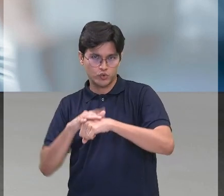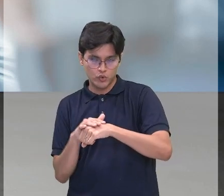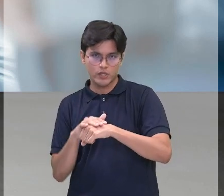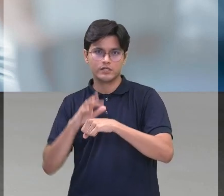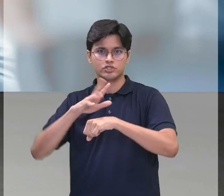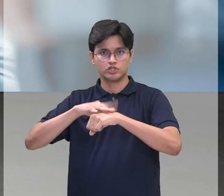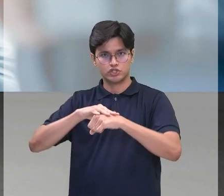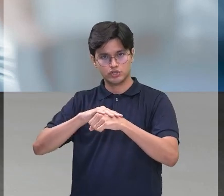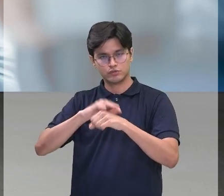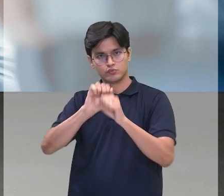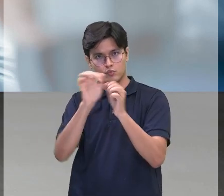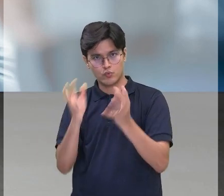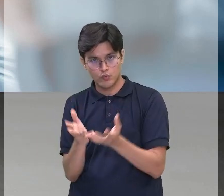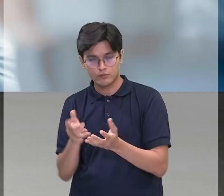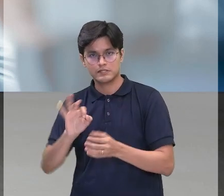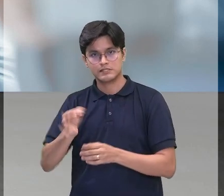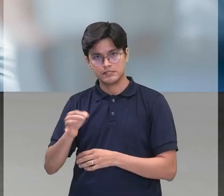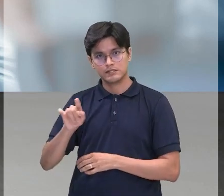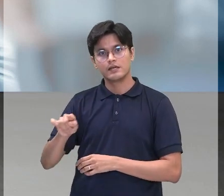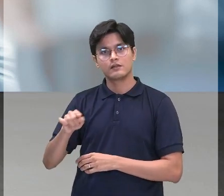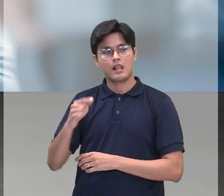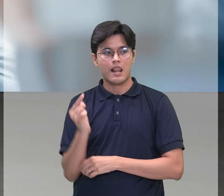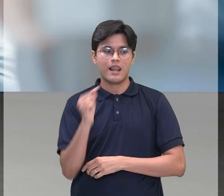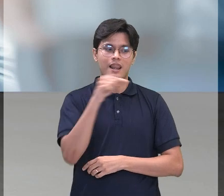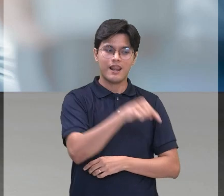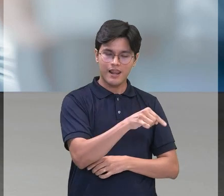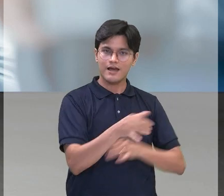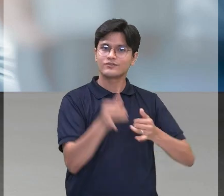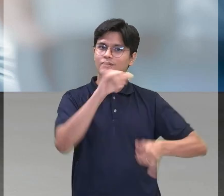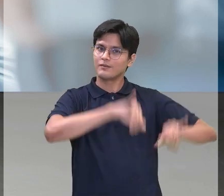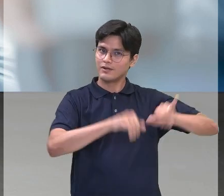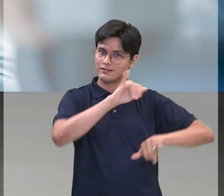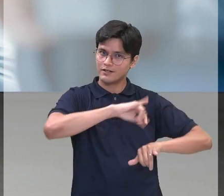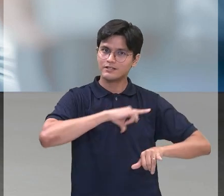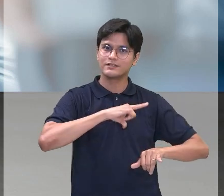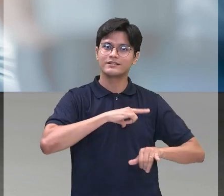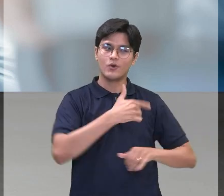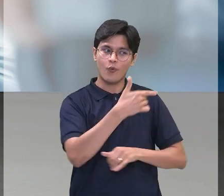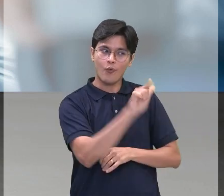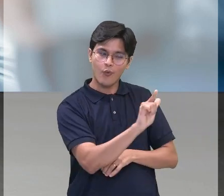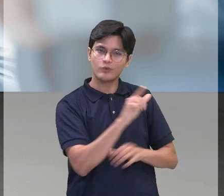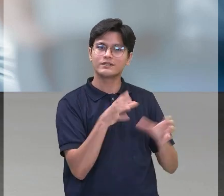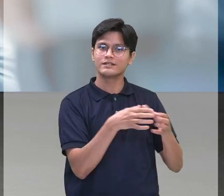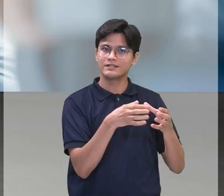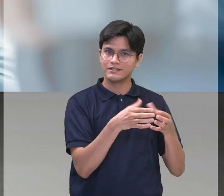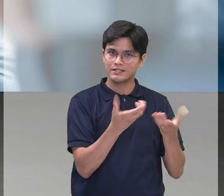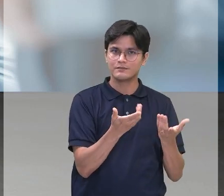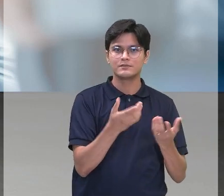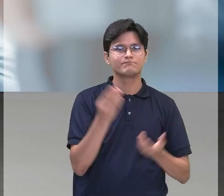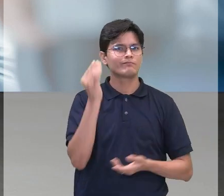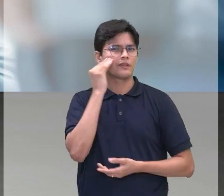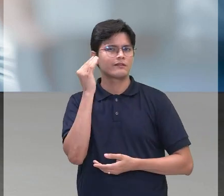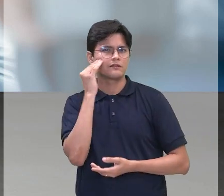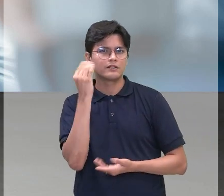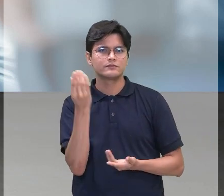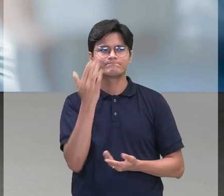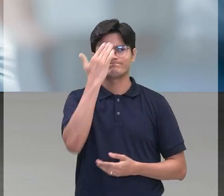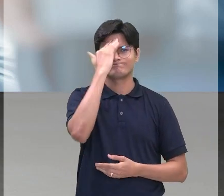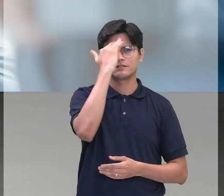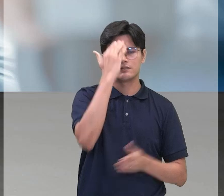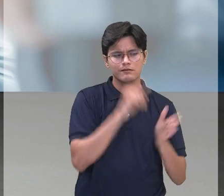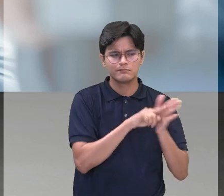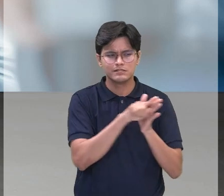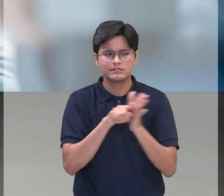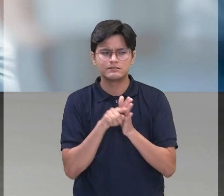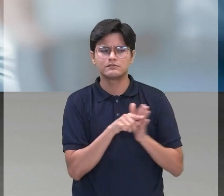no laboratório tinha uma outra equipe tentando desvendar que doença era essa, né? Quais seriam os mecanismos de cura,